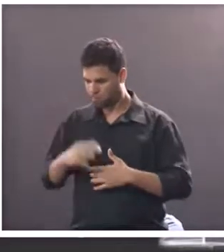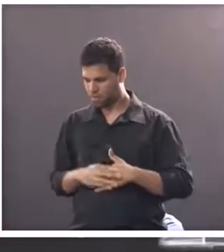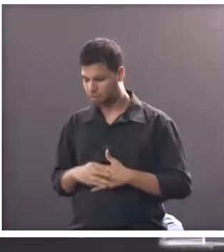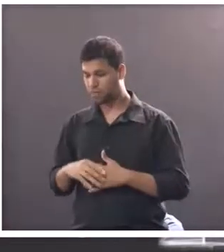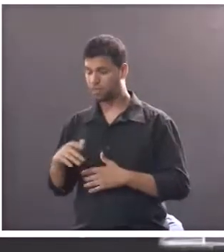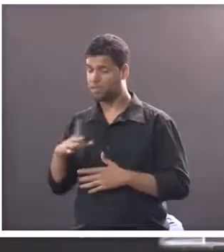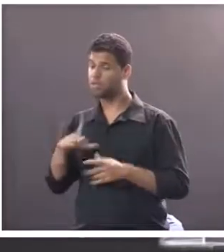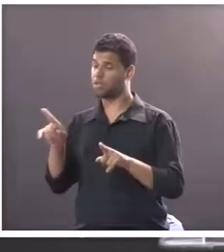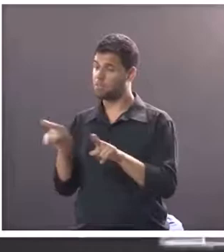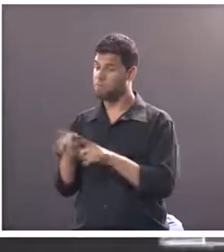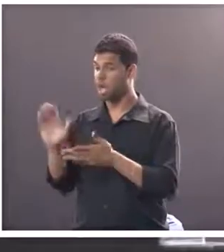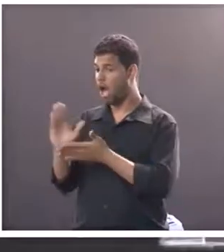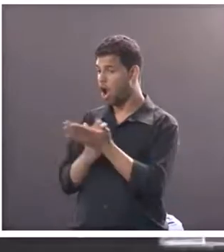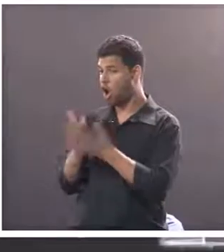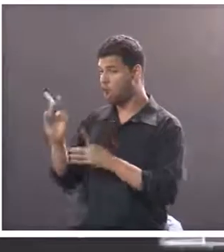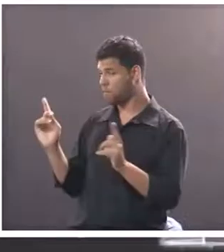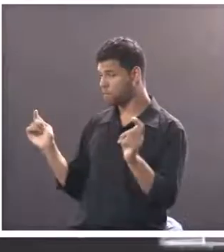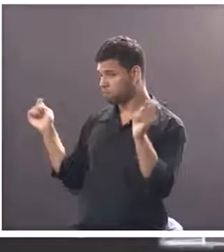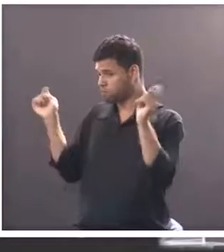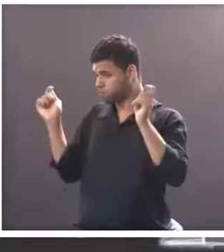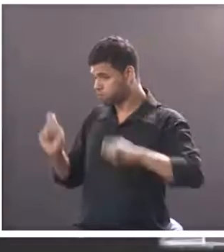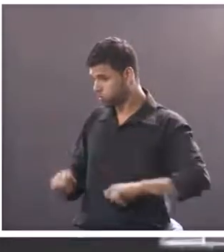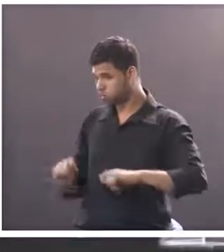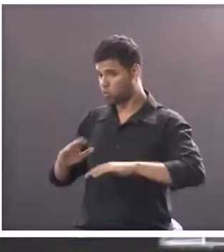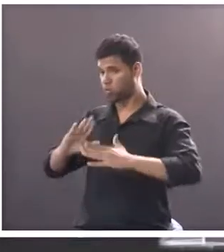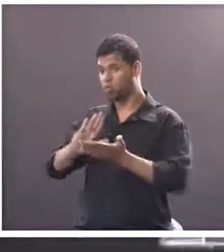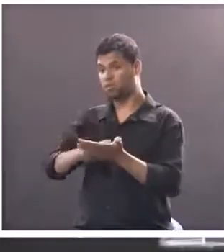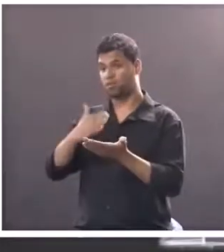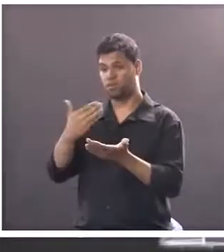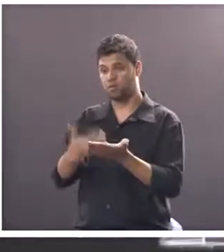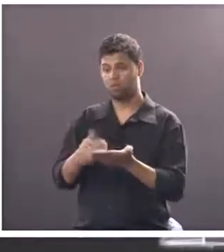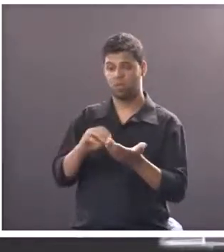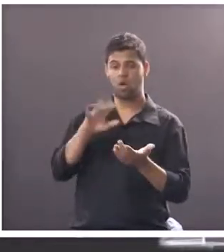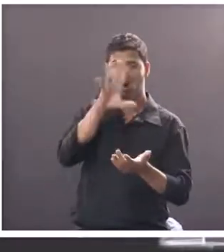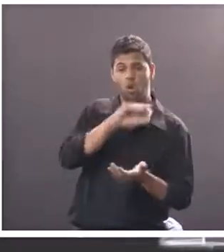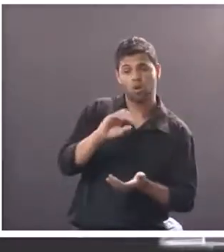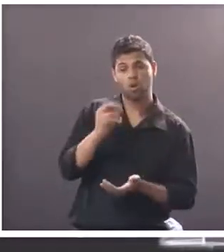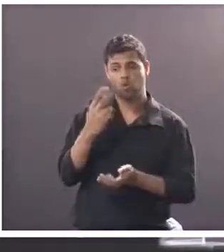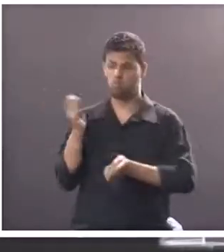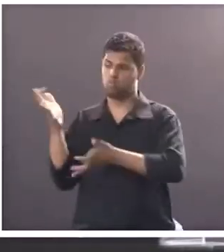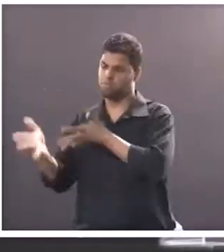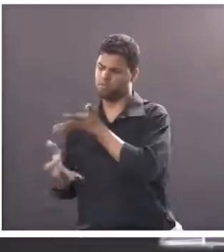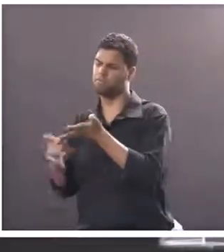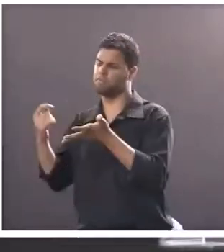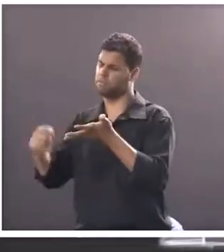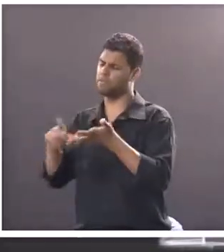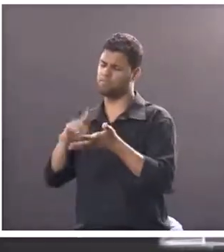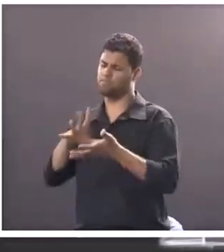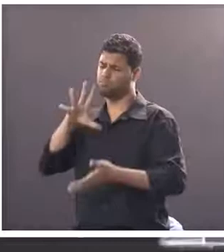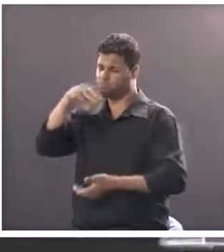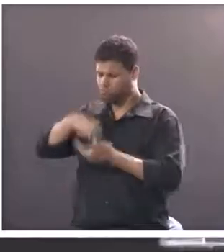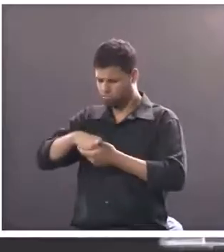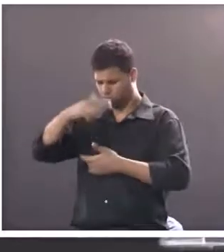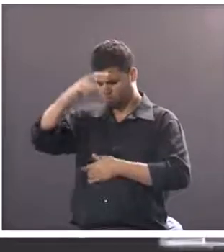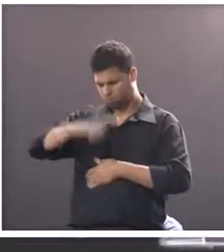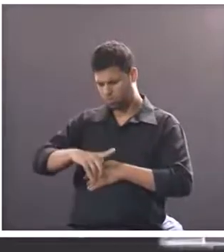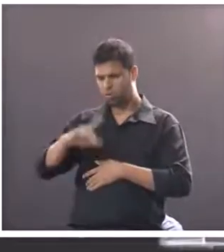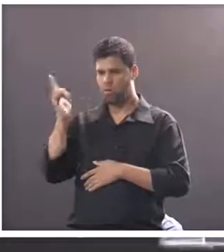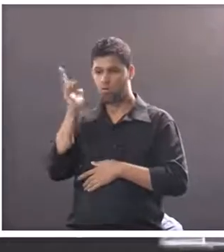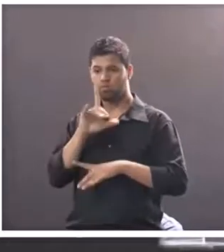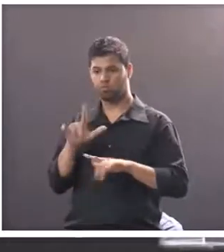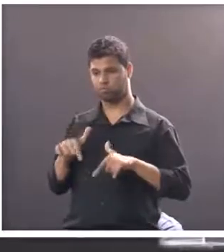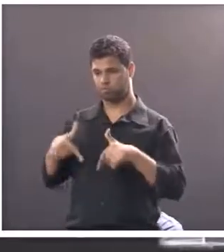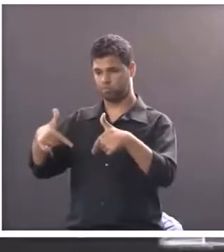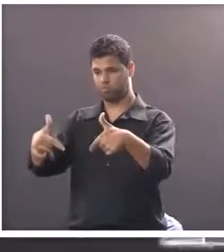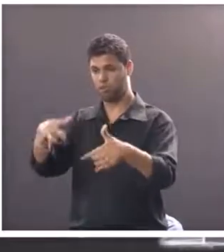E algumas competências assim que o tradutor, seja ele de língua oral ou língua de sinais, ele tem que ter, né, para poder atuar na área